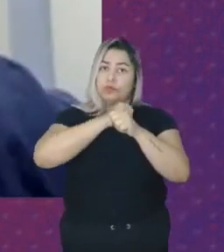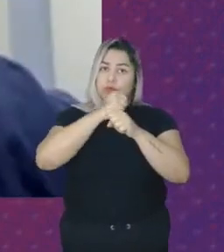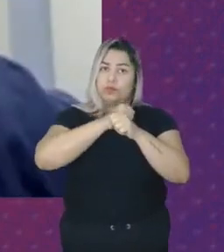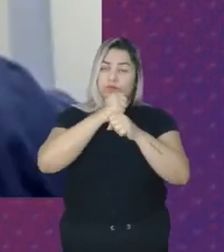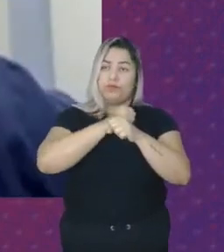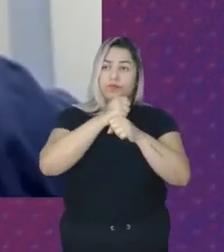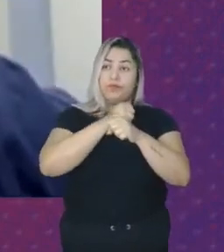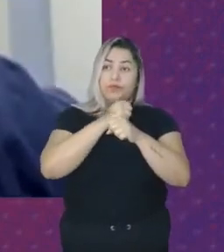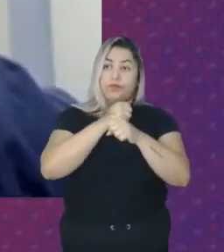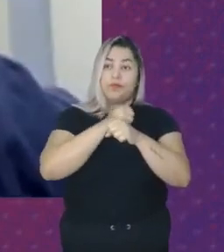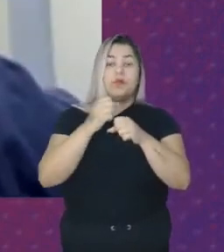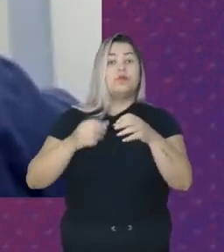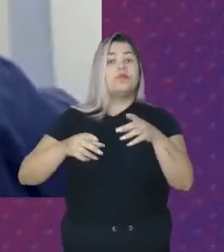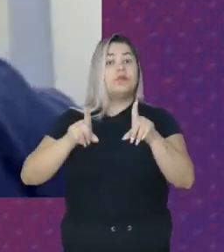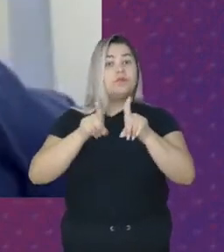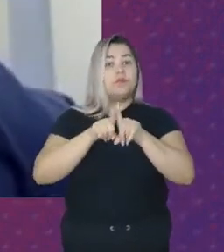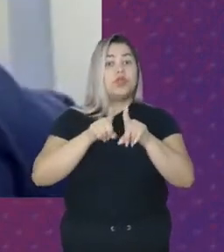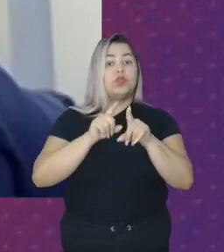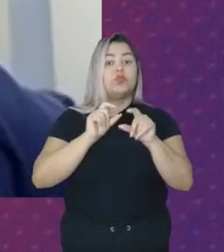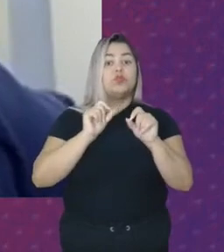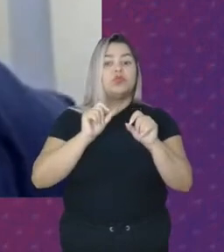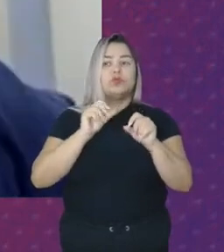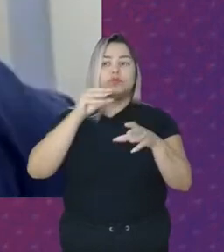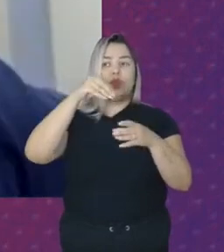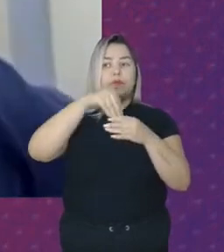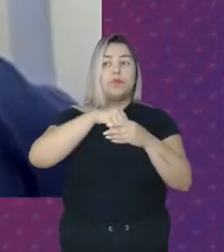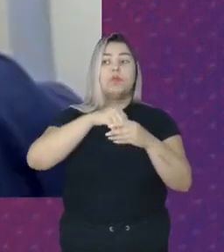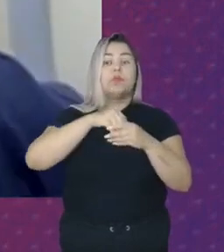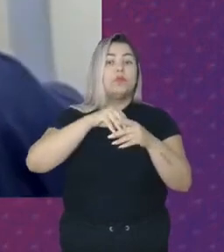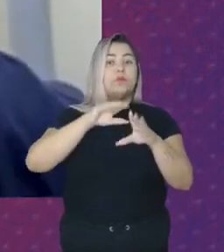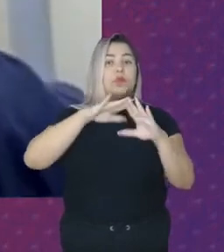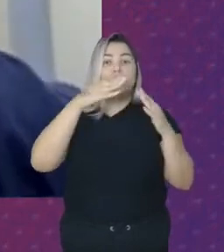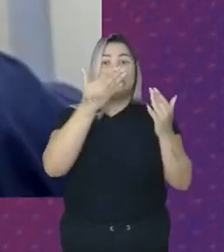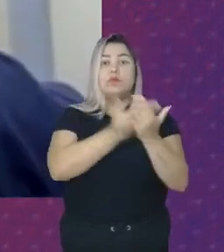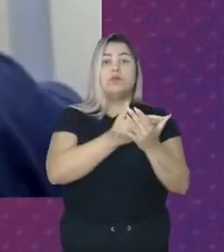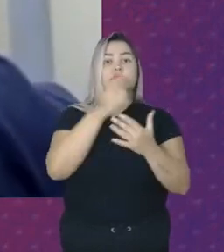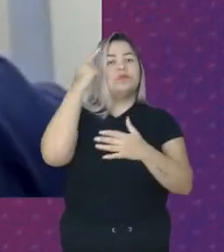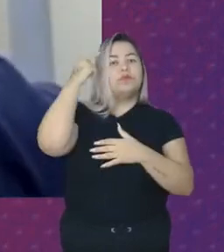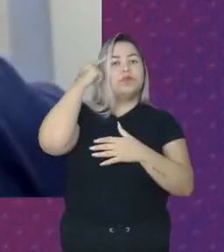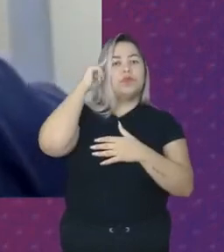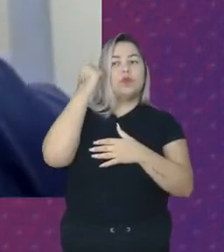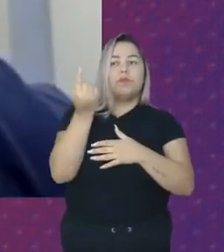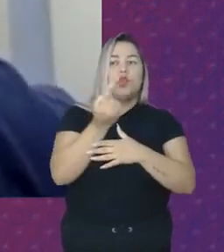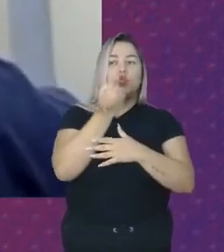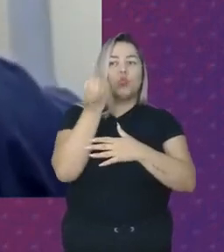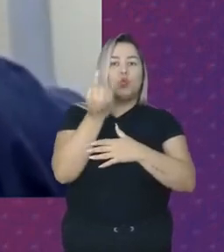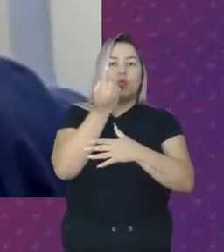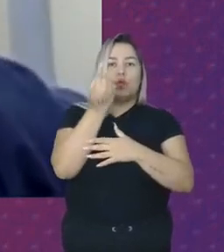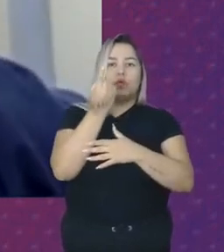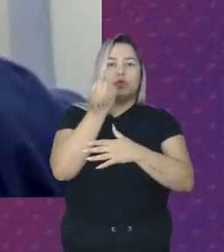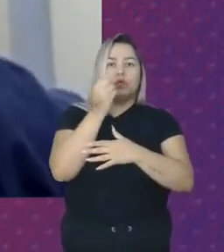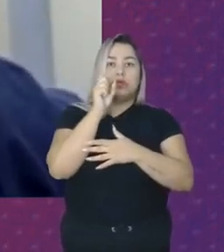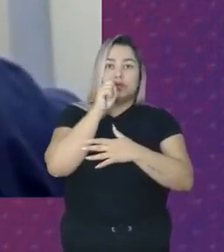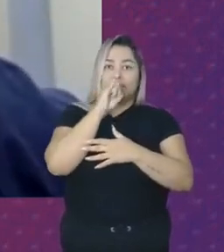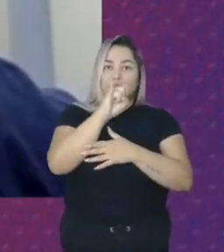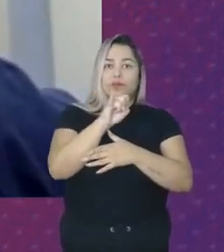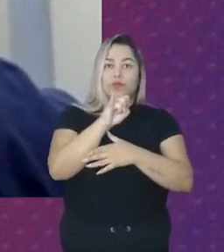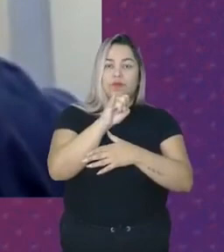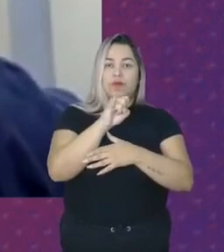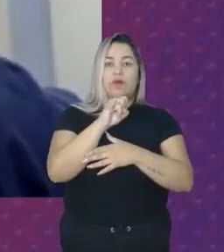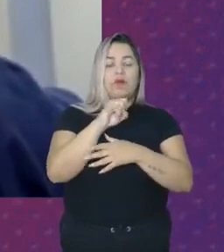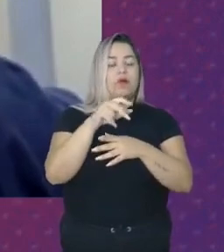a tentativa de impor também uma escola de pensamento único. Se o nosso país é um